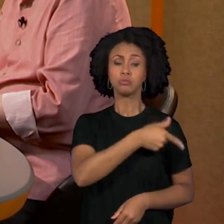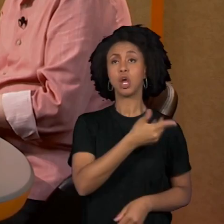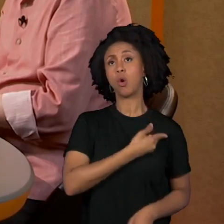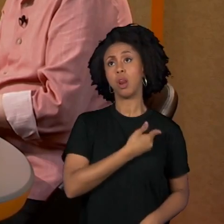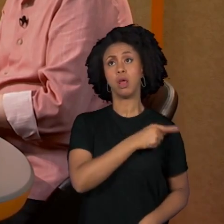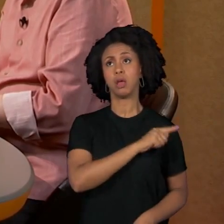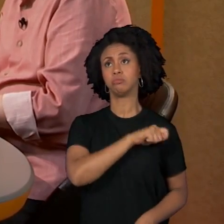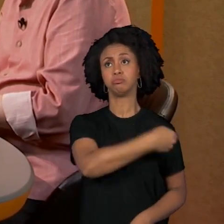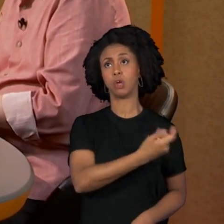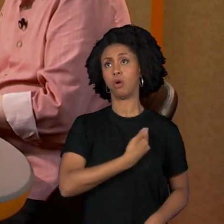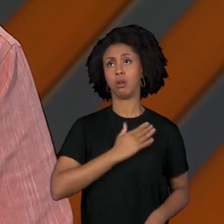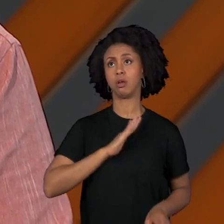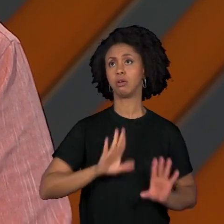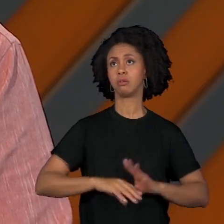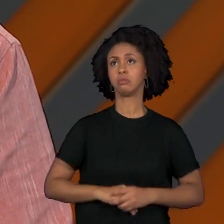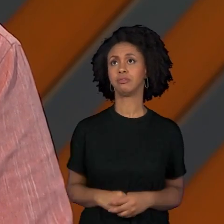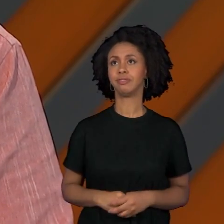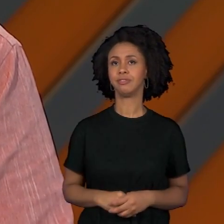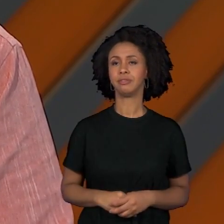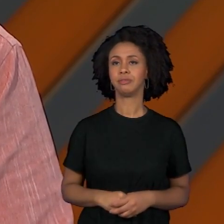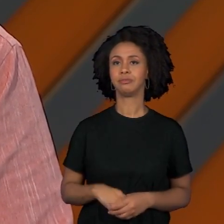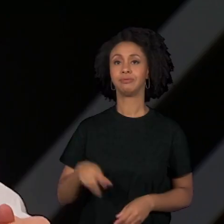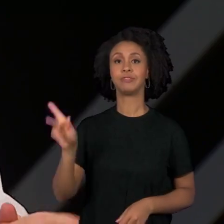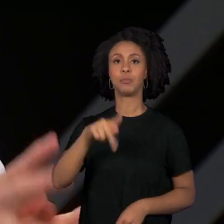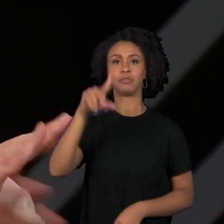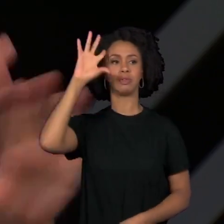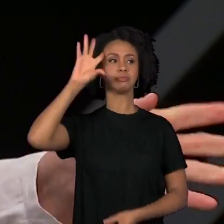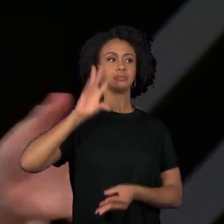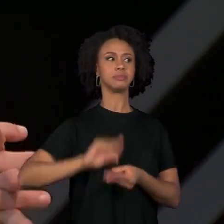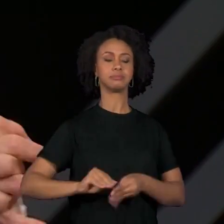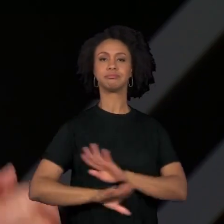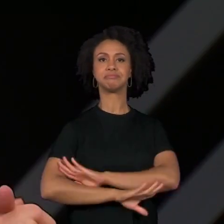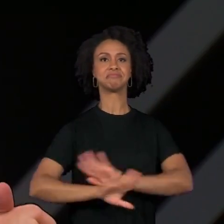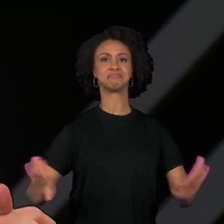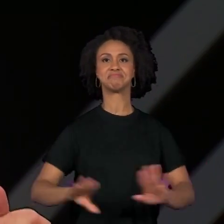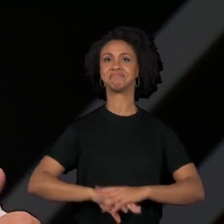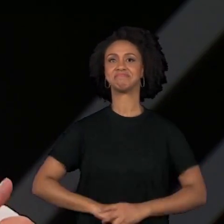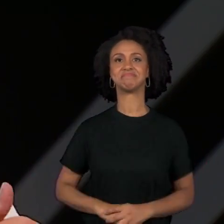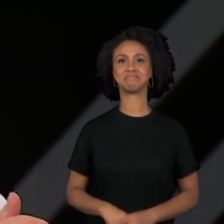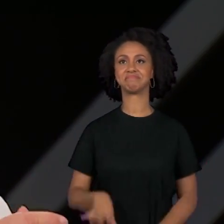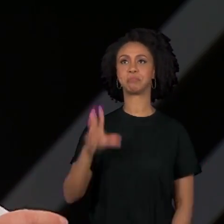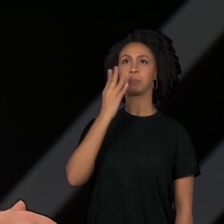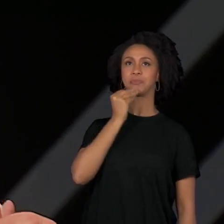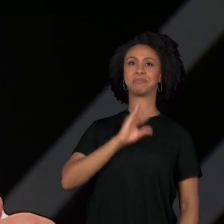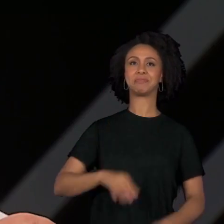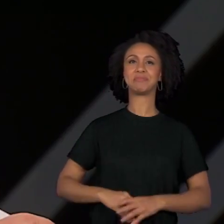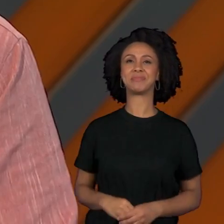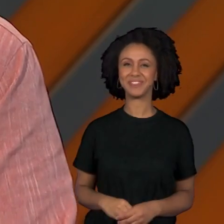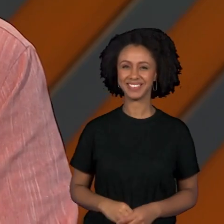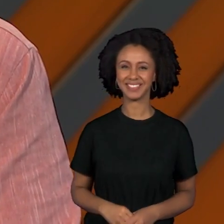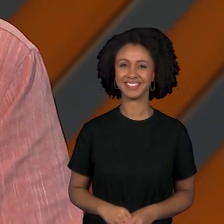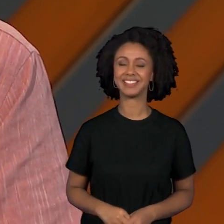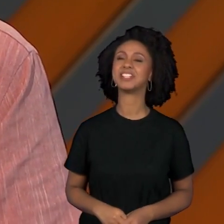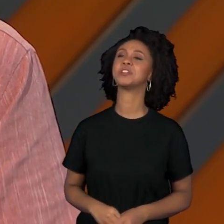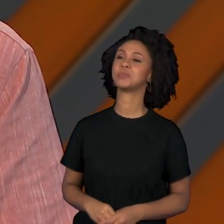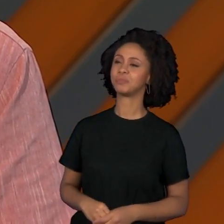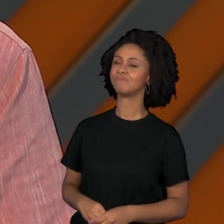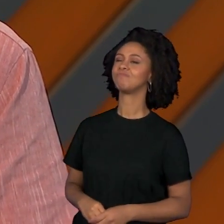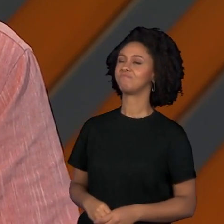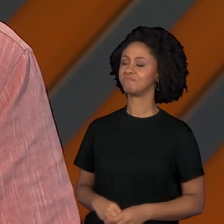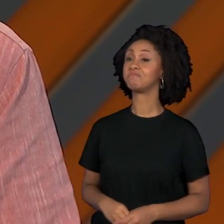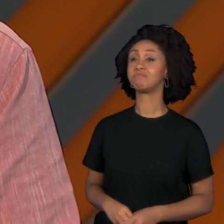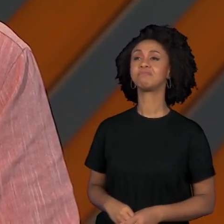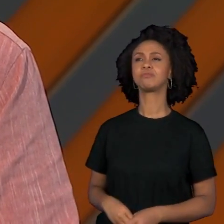colega. Olha, e ele entendeu. Ele entendeu, nunca mais falou nada para mim. Além de